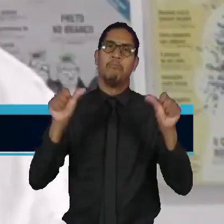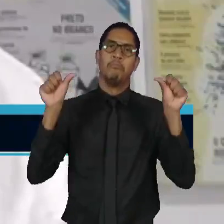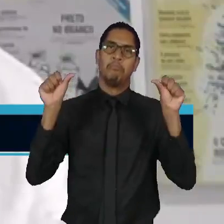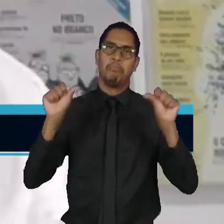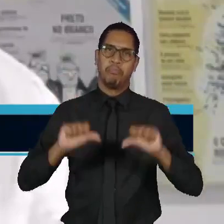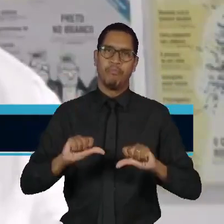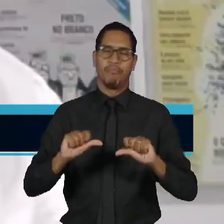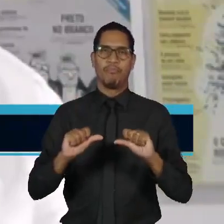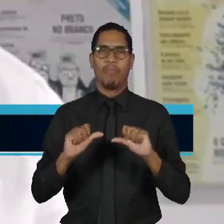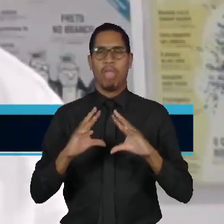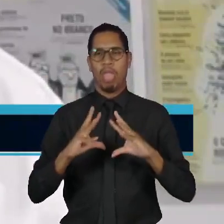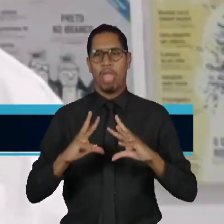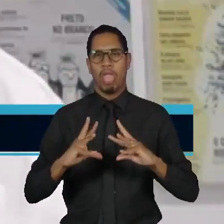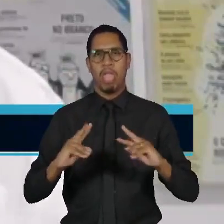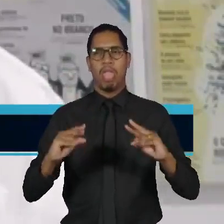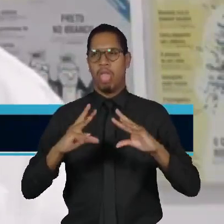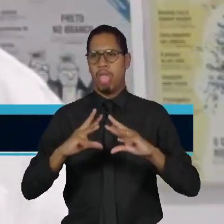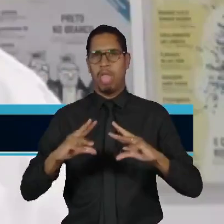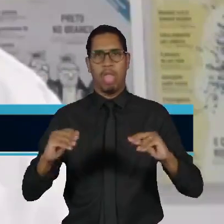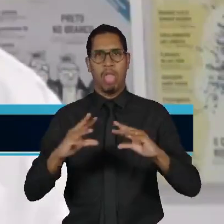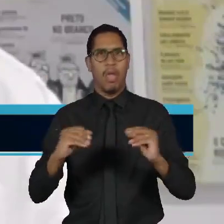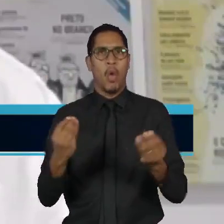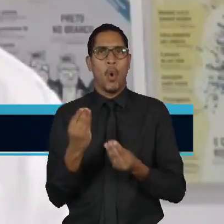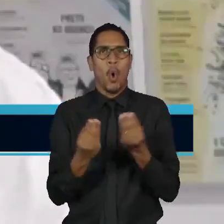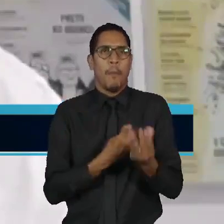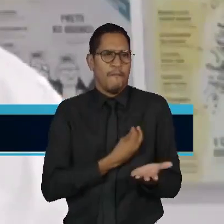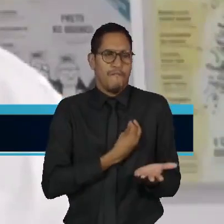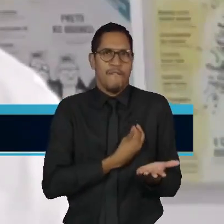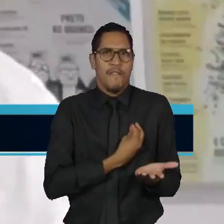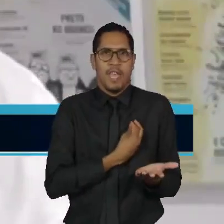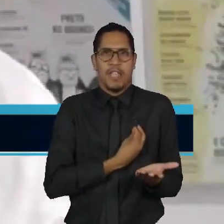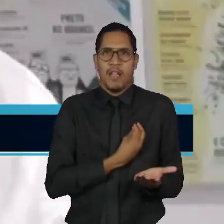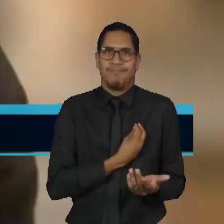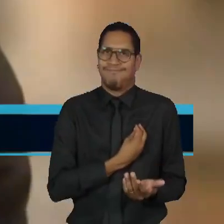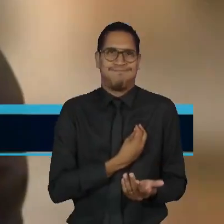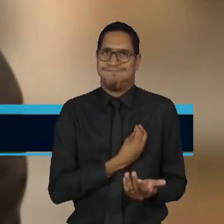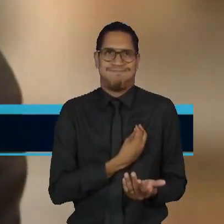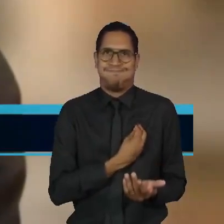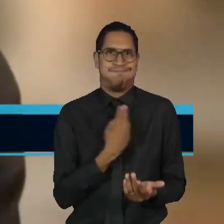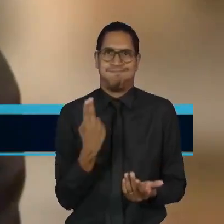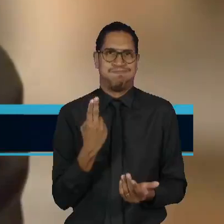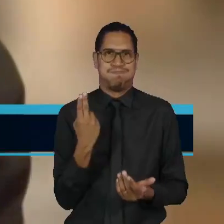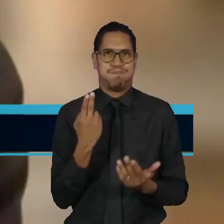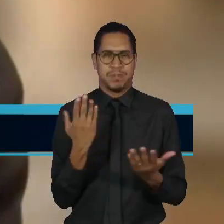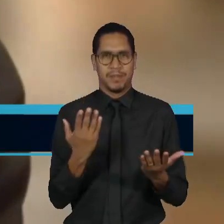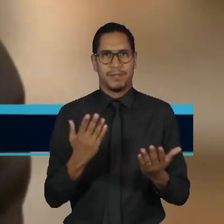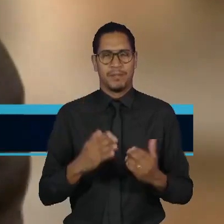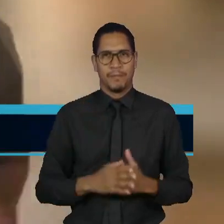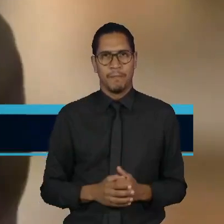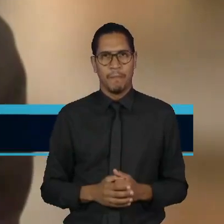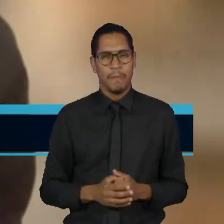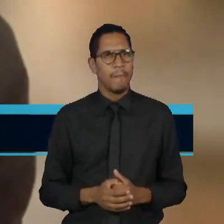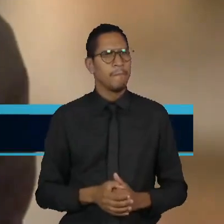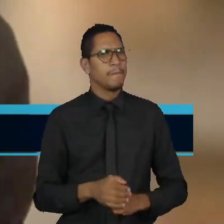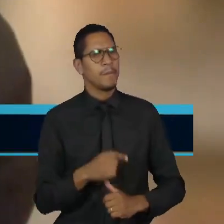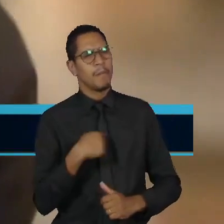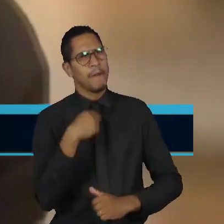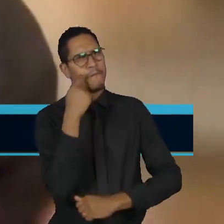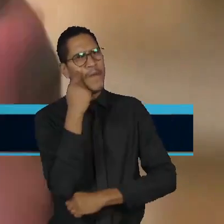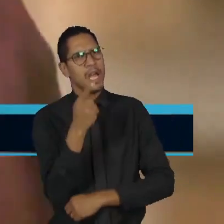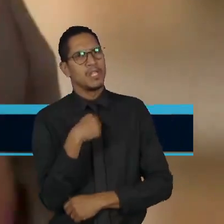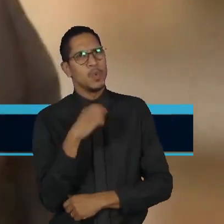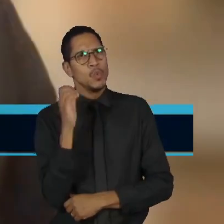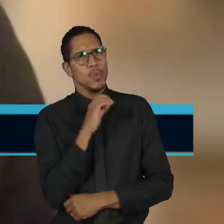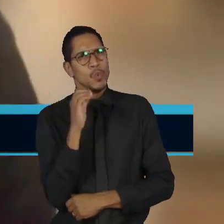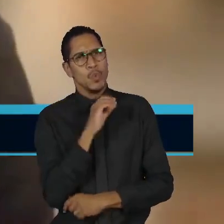que consegue se manter como sistema biológico vital, entende? Essa urgência não me parece que tenha